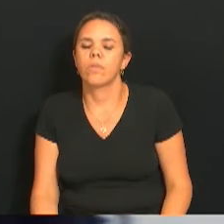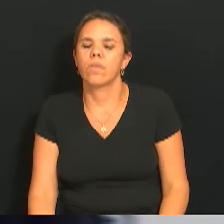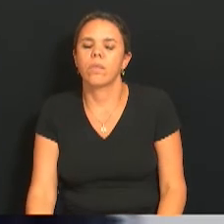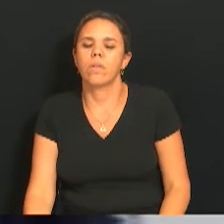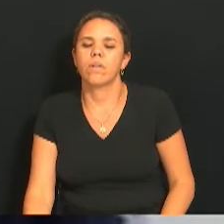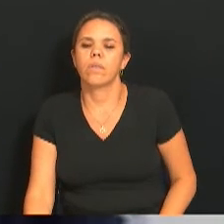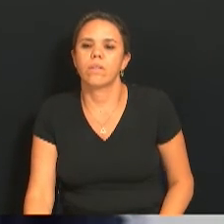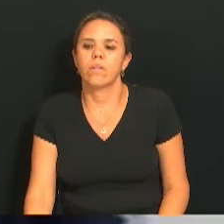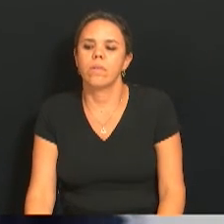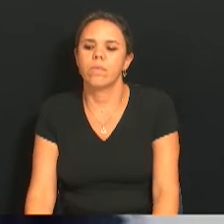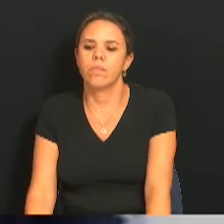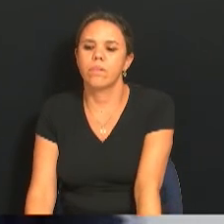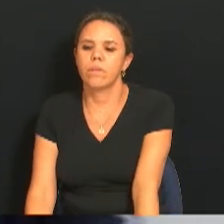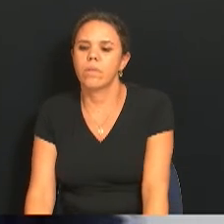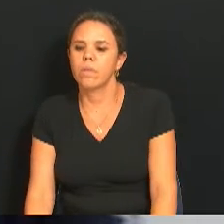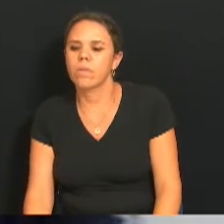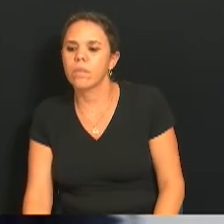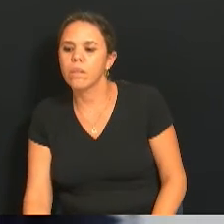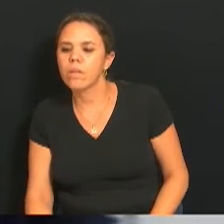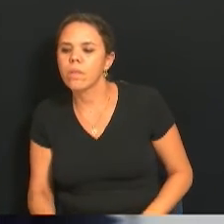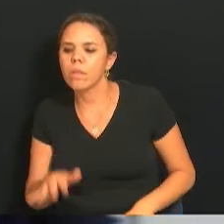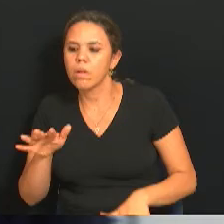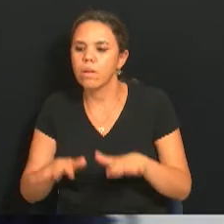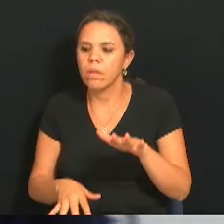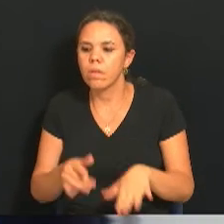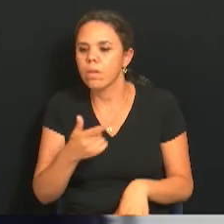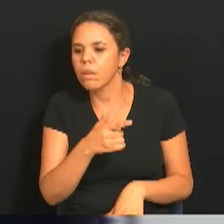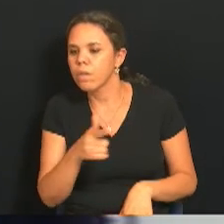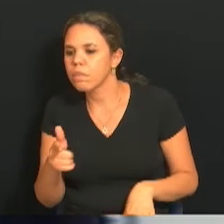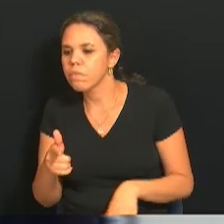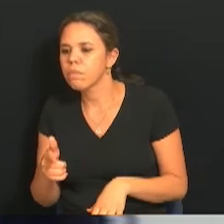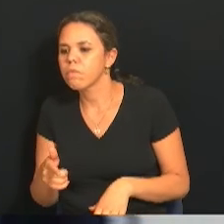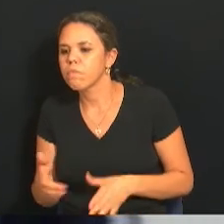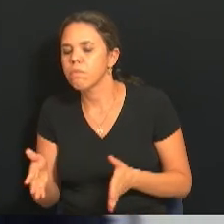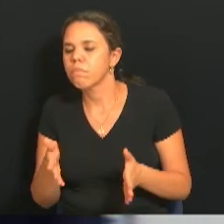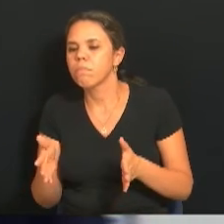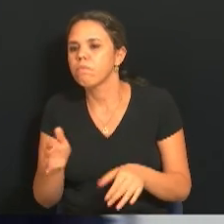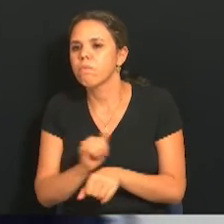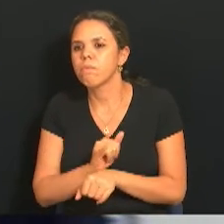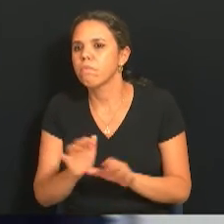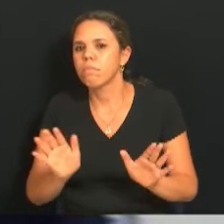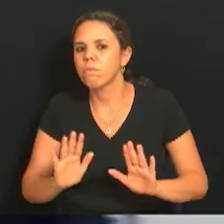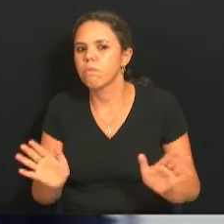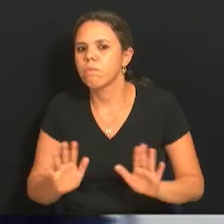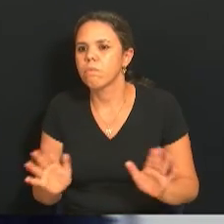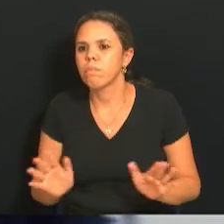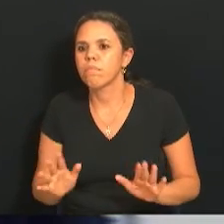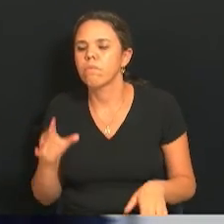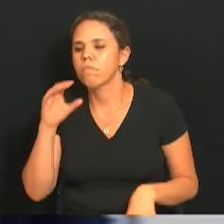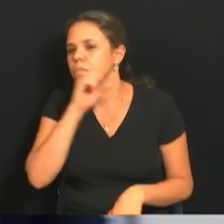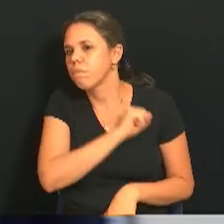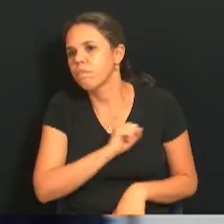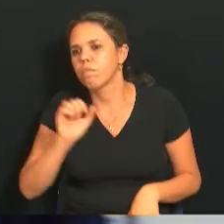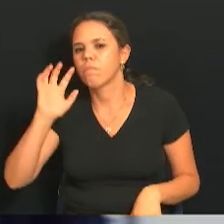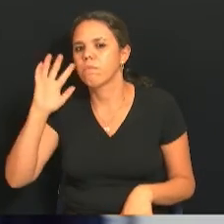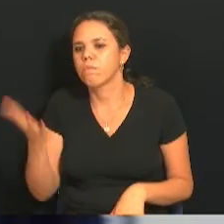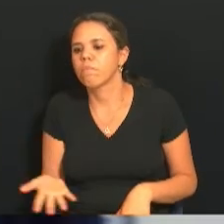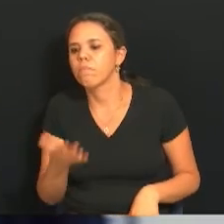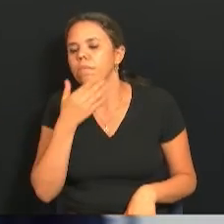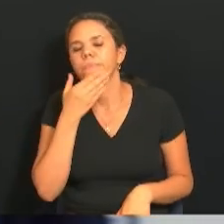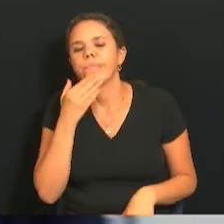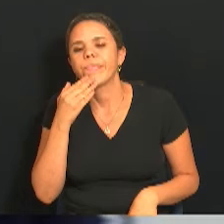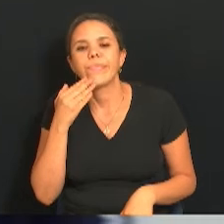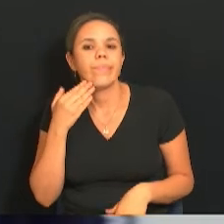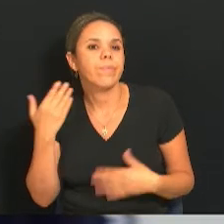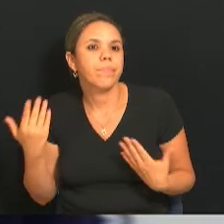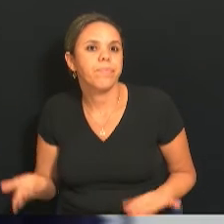guarda, e muitas vezes não tem um caminho que seja prático, que seja rápido para dar a solução para aquele problema.